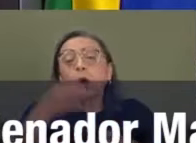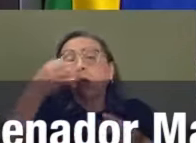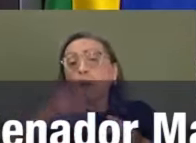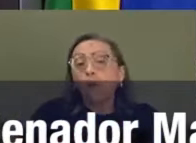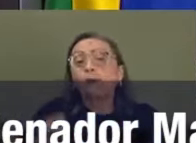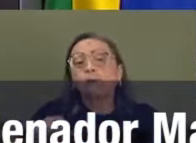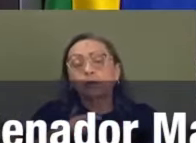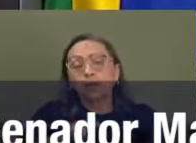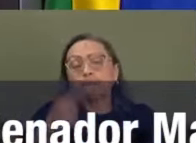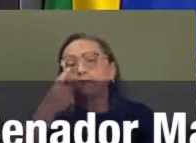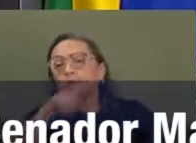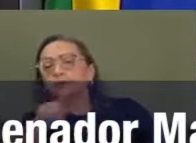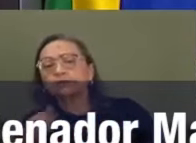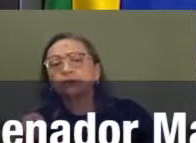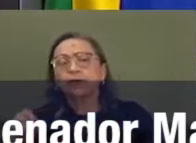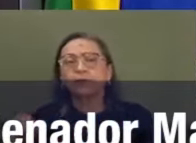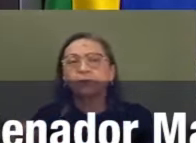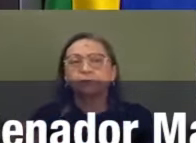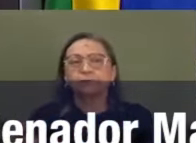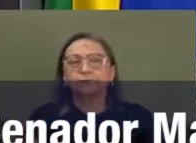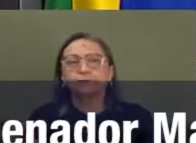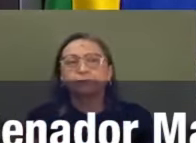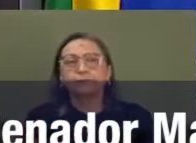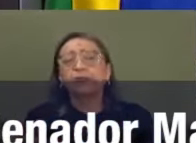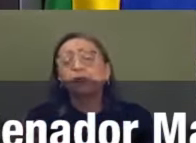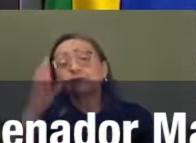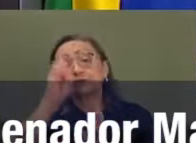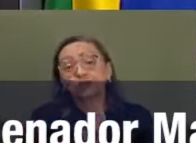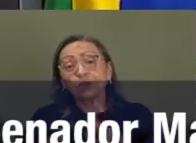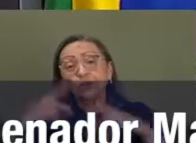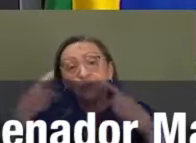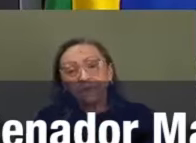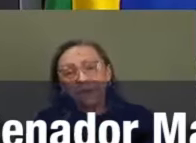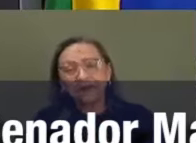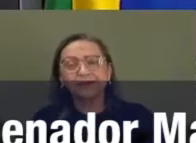houve violações aos direitos humanos